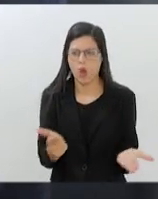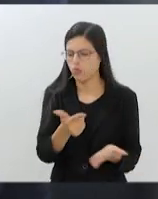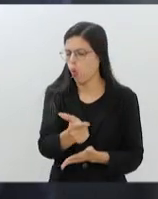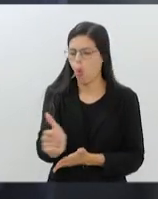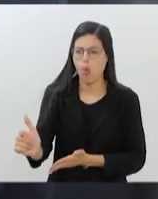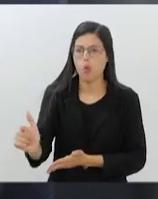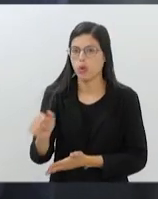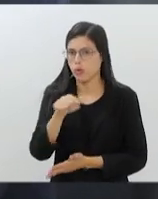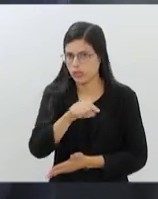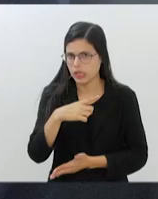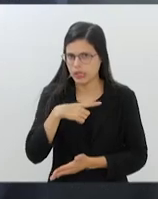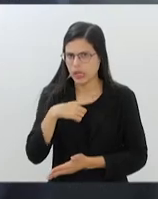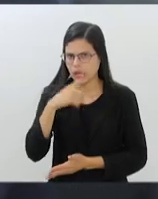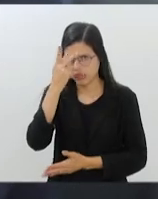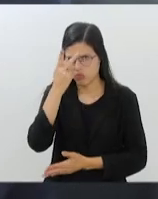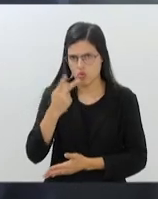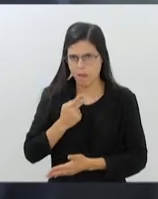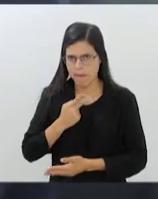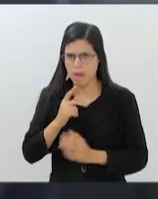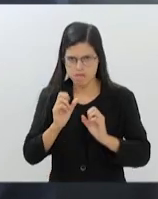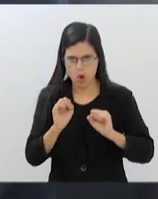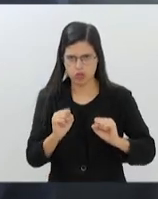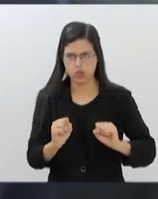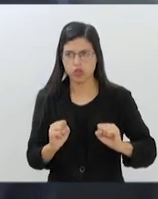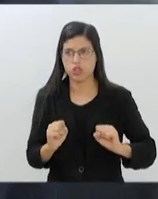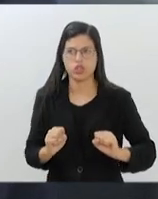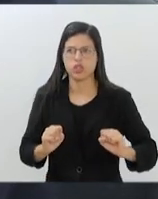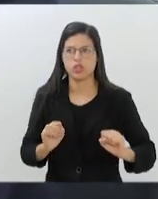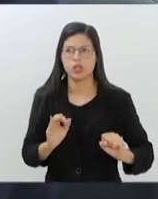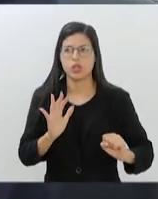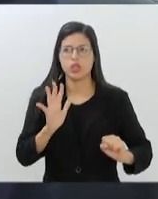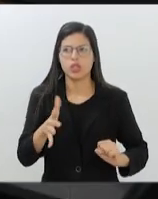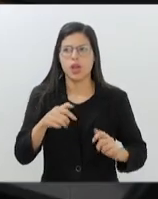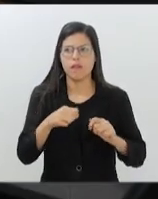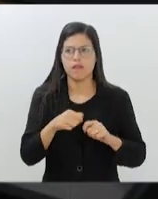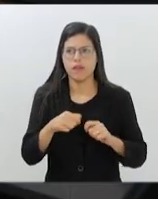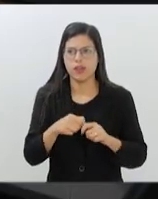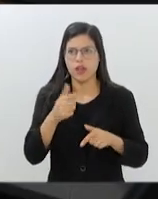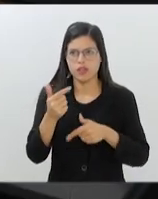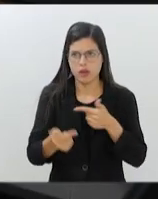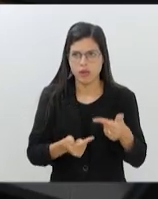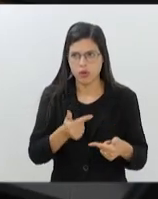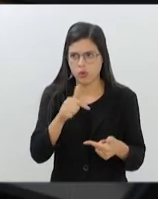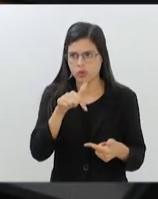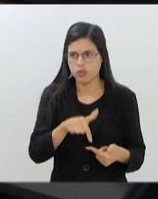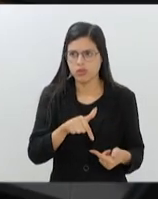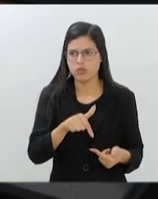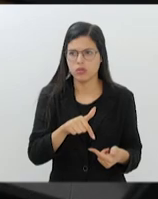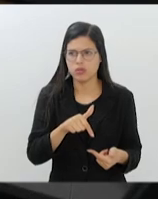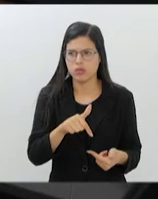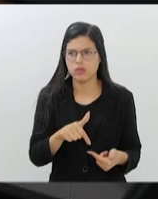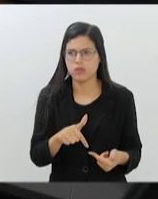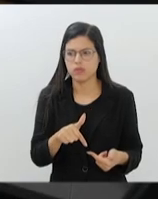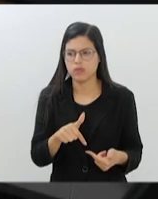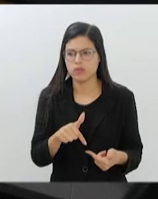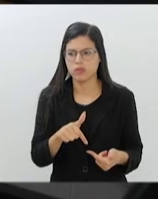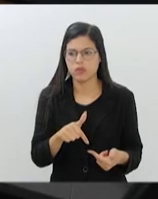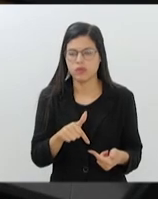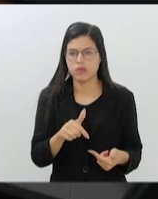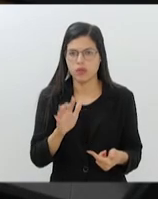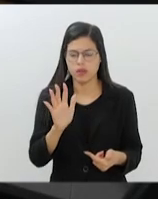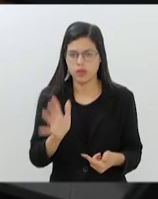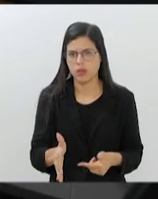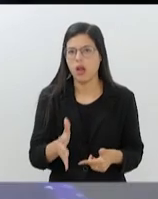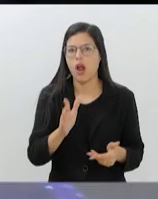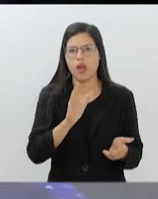senhor tem essa capacidade senhor já fez já o senhor o senhor já atuou dessa forma o senhor já atuou dessa forma sim devolv a agência senhor devolve a